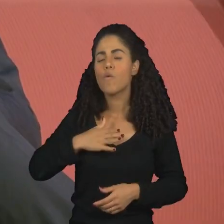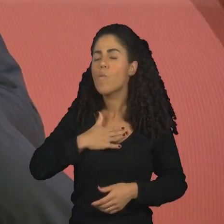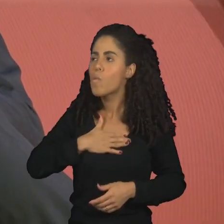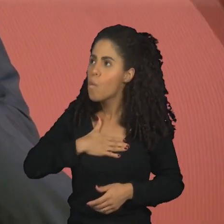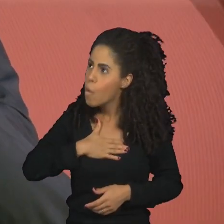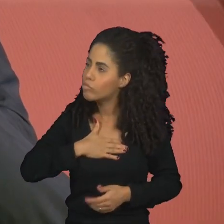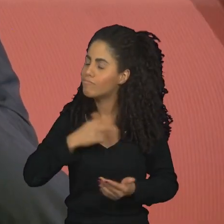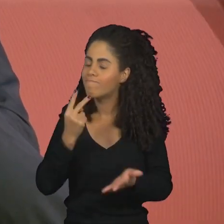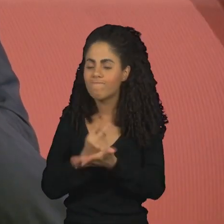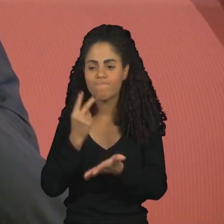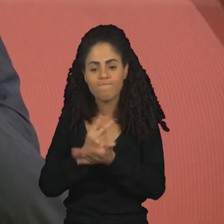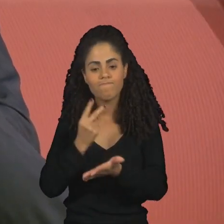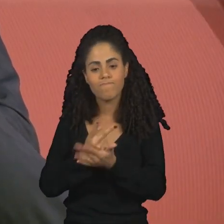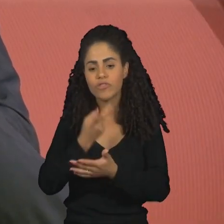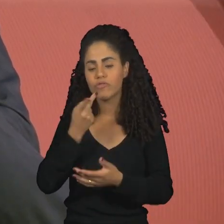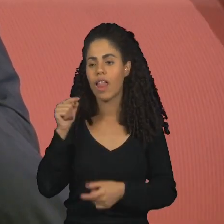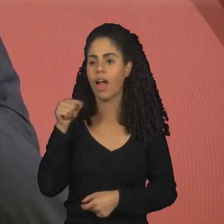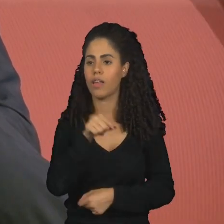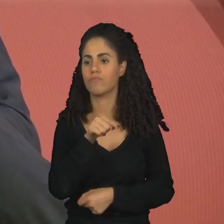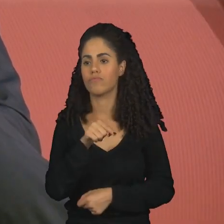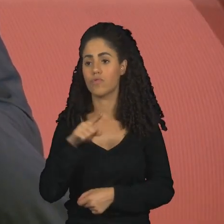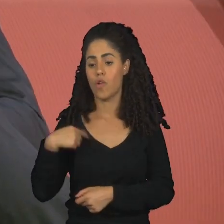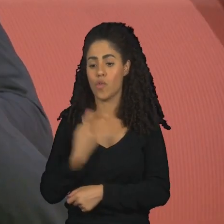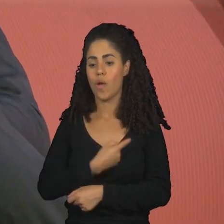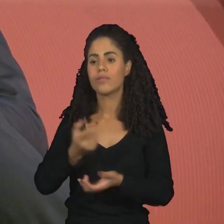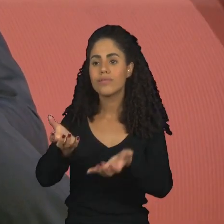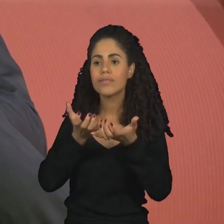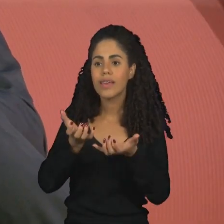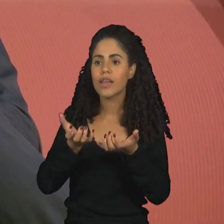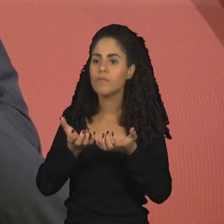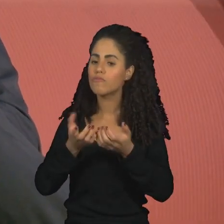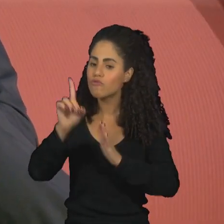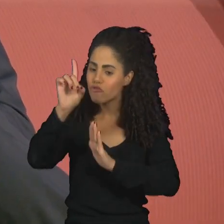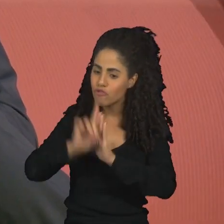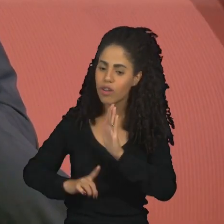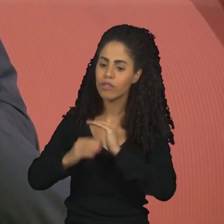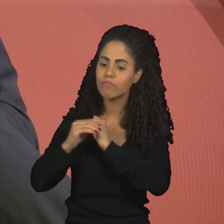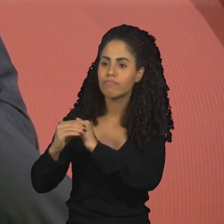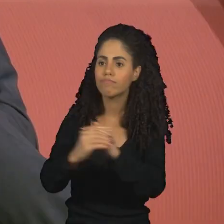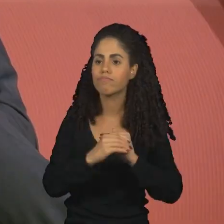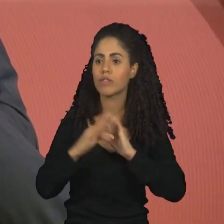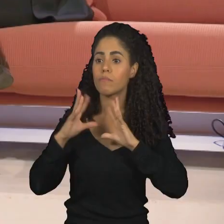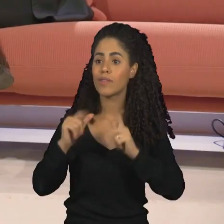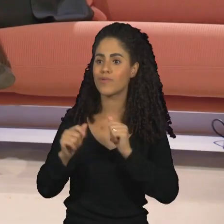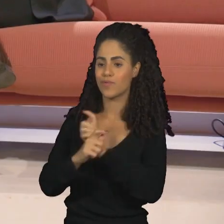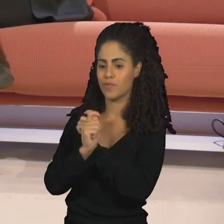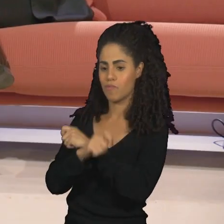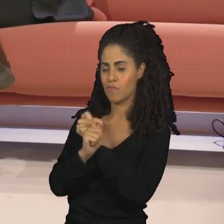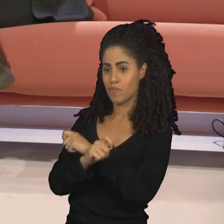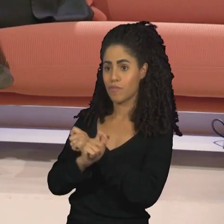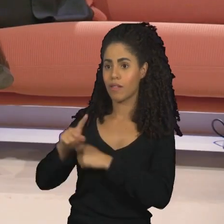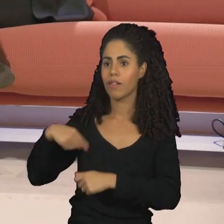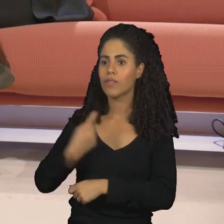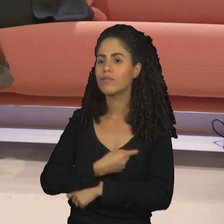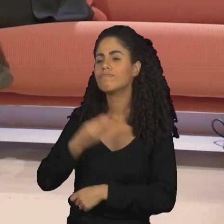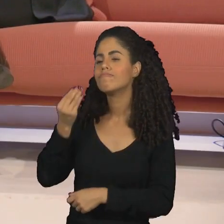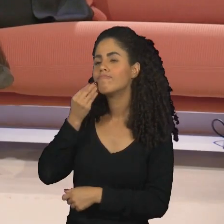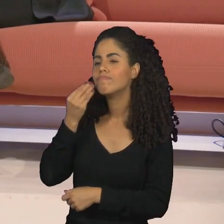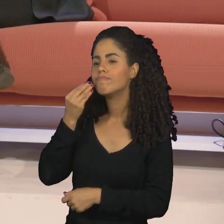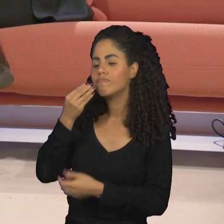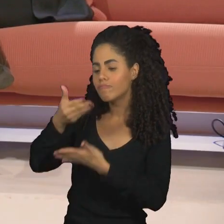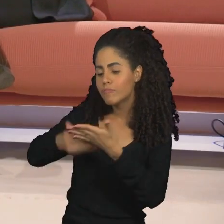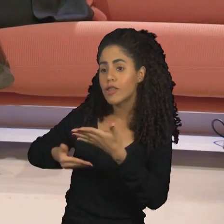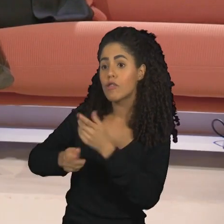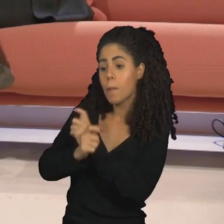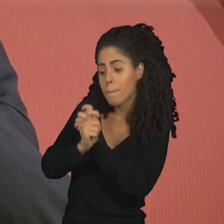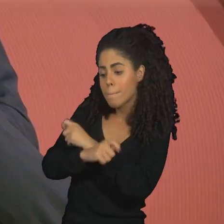insistir nisso, né? Que a gente tem esse sonho, né? Que a PUC, e estamos encaminhando isso, que a